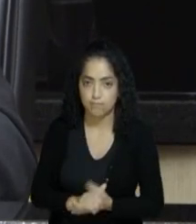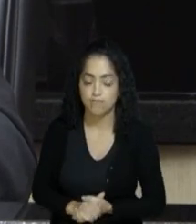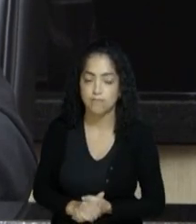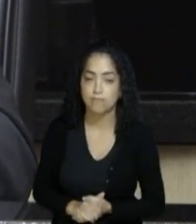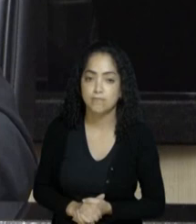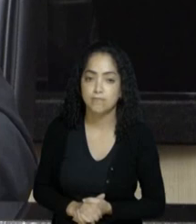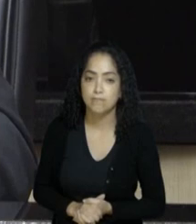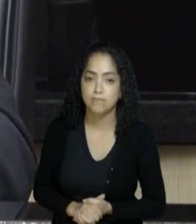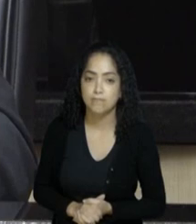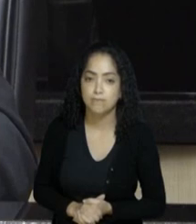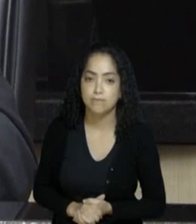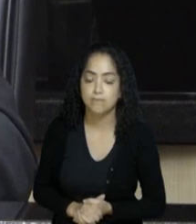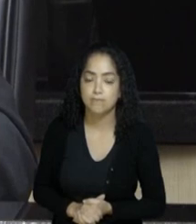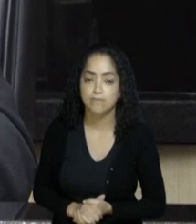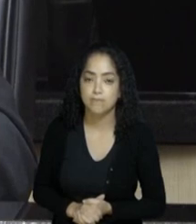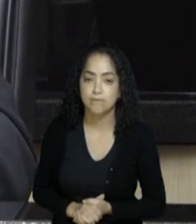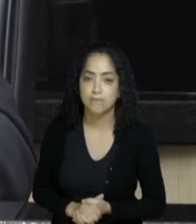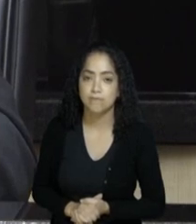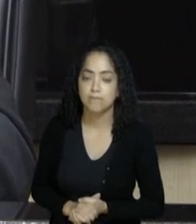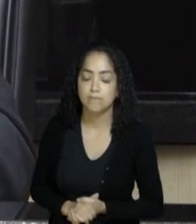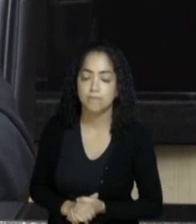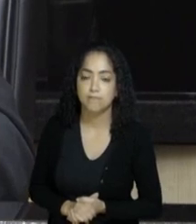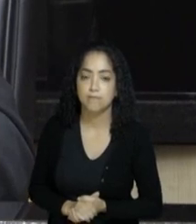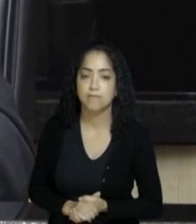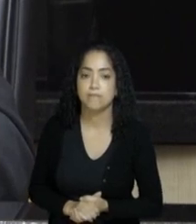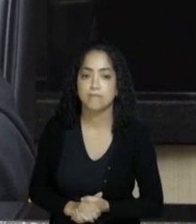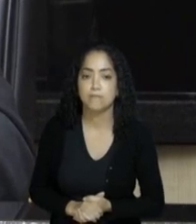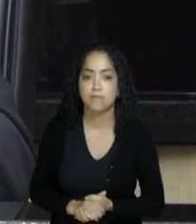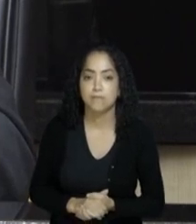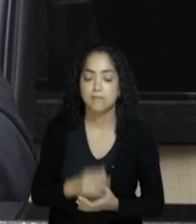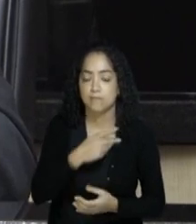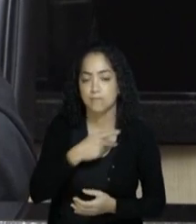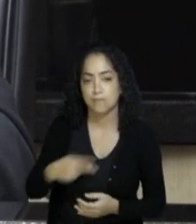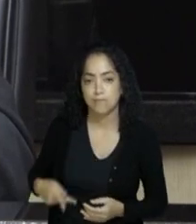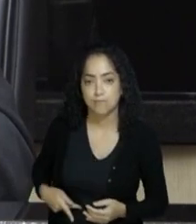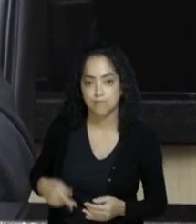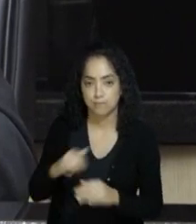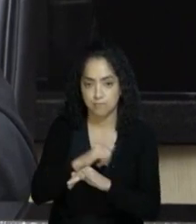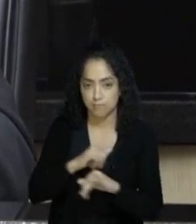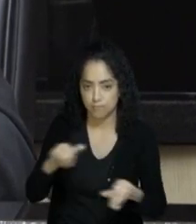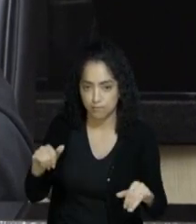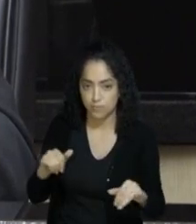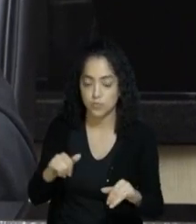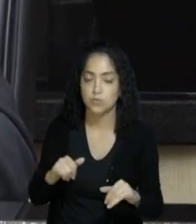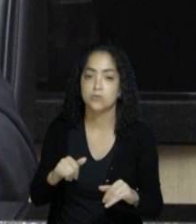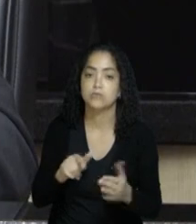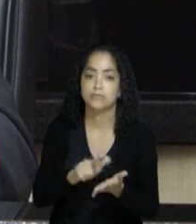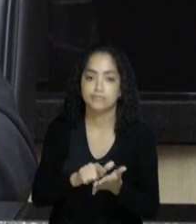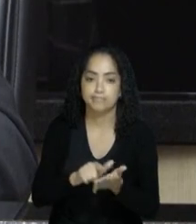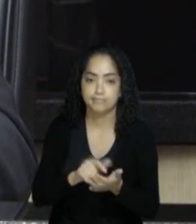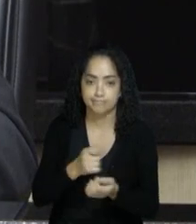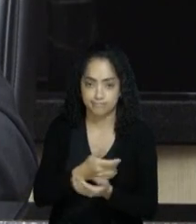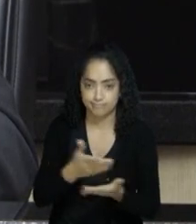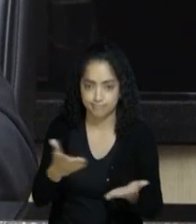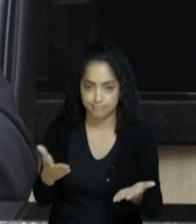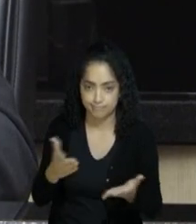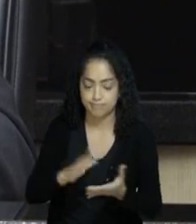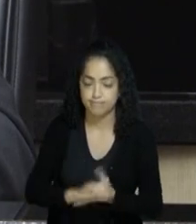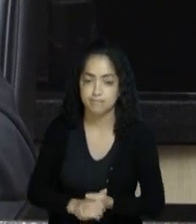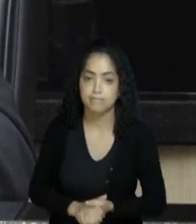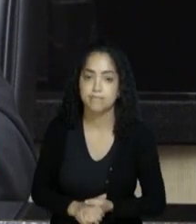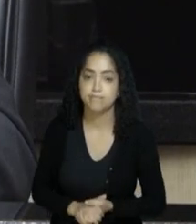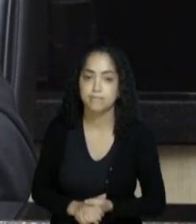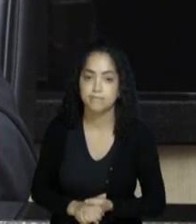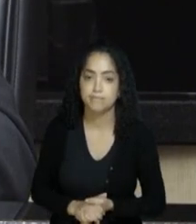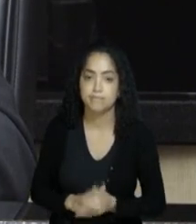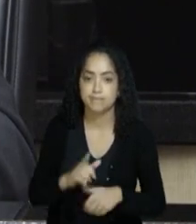aprovada. Expediente. O senhor presidente comunicou que foi distribuído eletronicamente. Breves